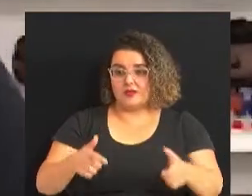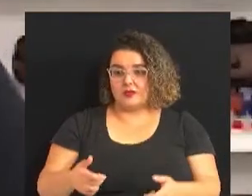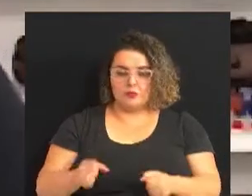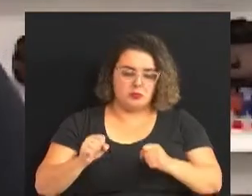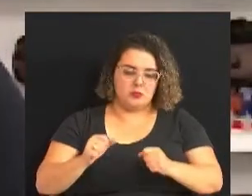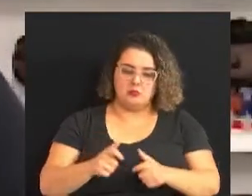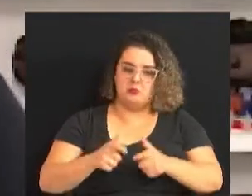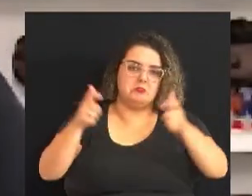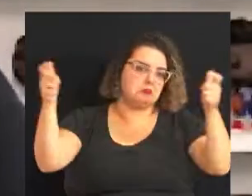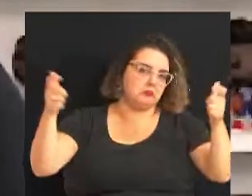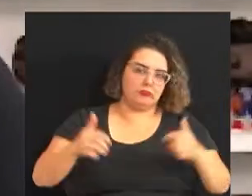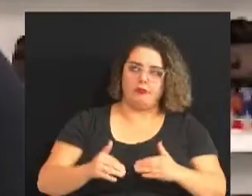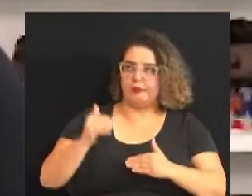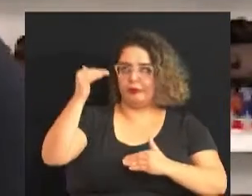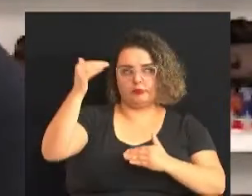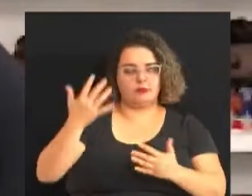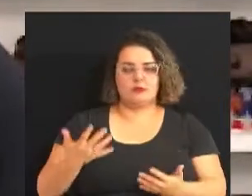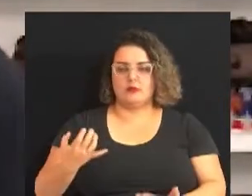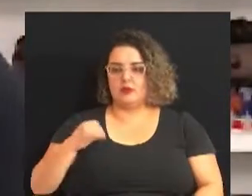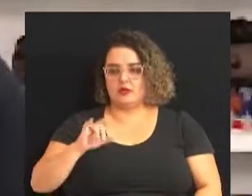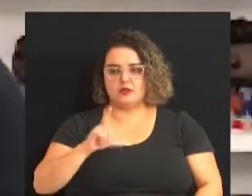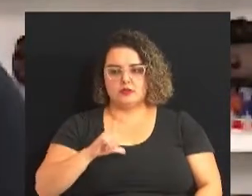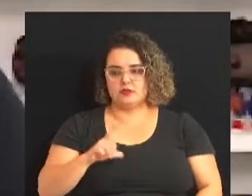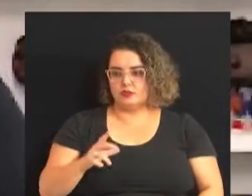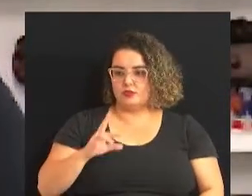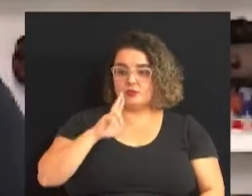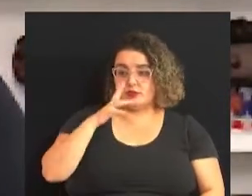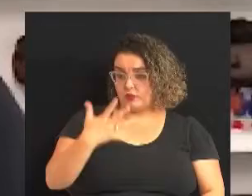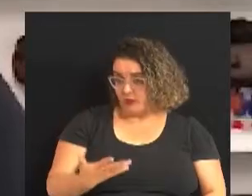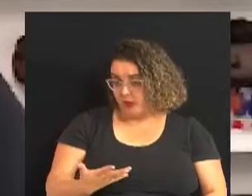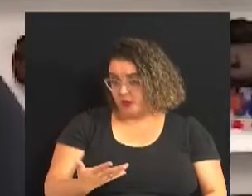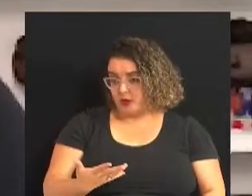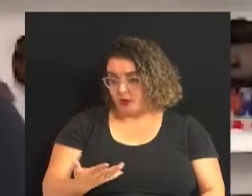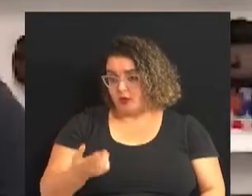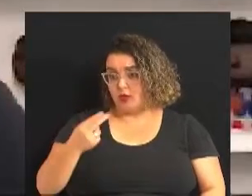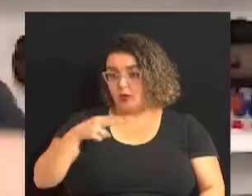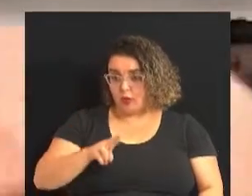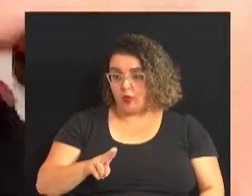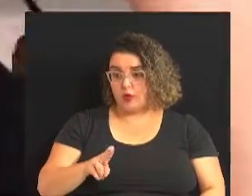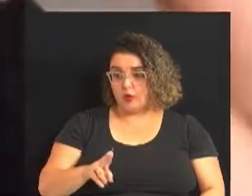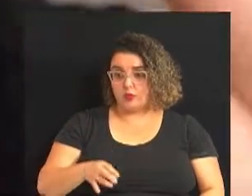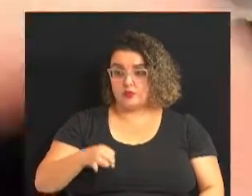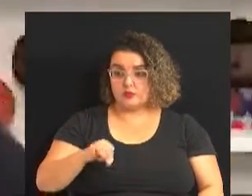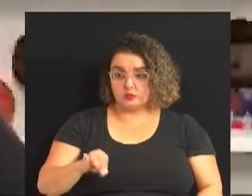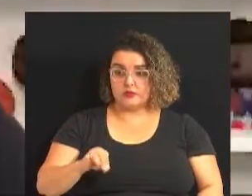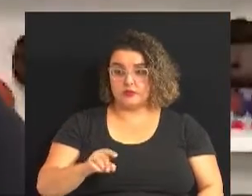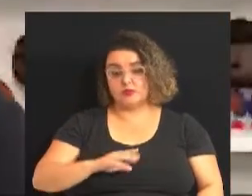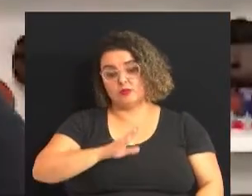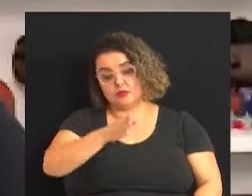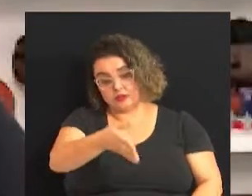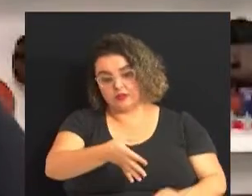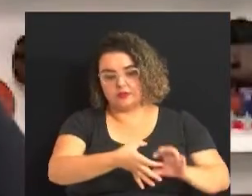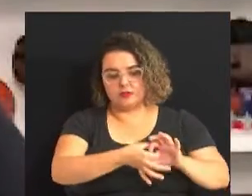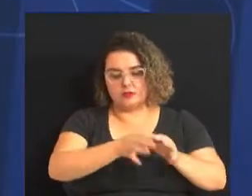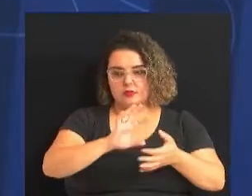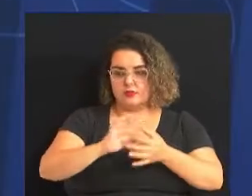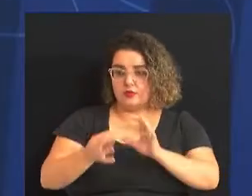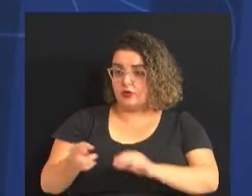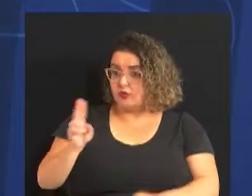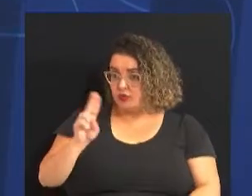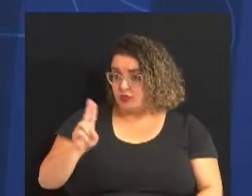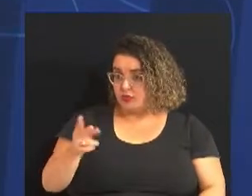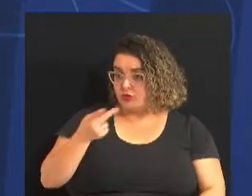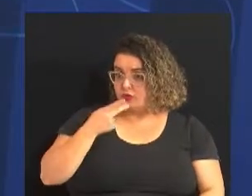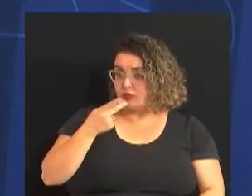sem dúvida nenhuma, se tivesse tido algum resultado ou se eles tivessem pelo menos ido às Olimpíadas. Né? Desses nomes que você citou, vou